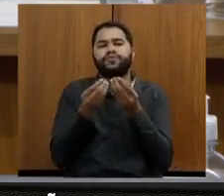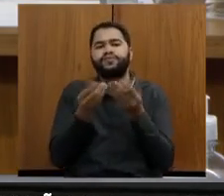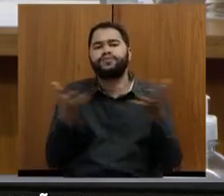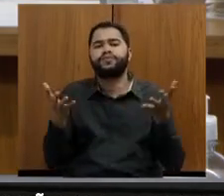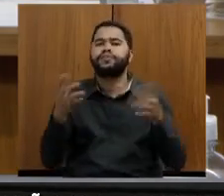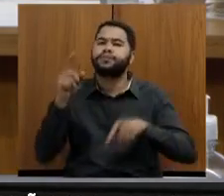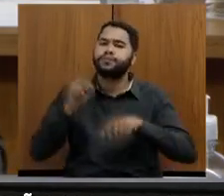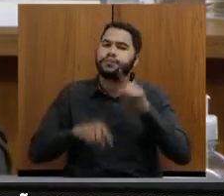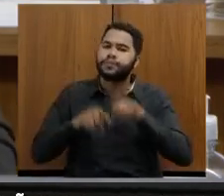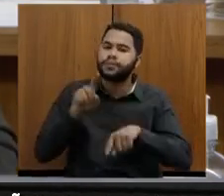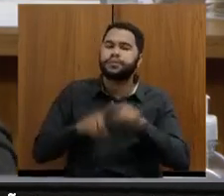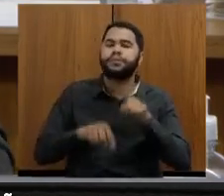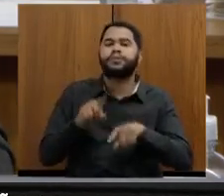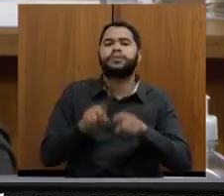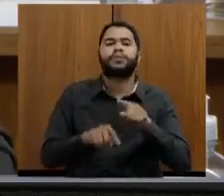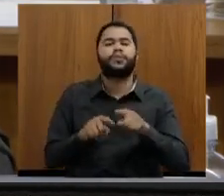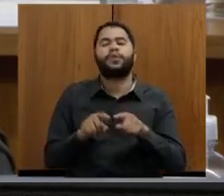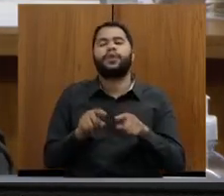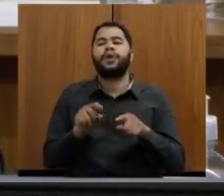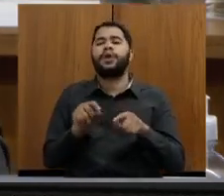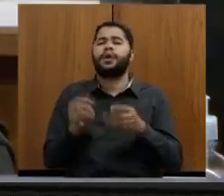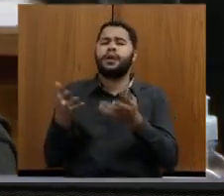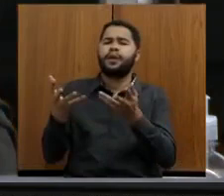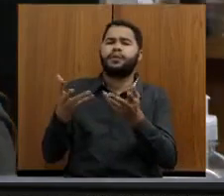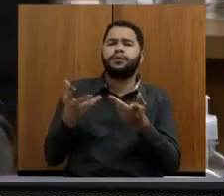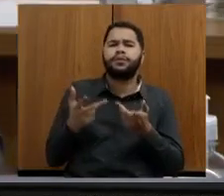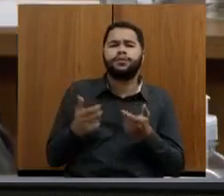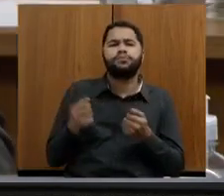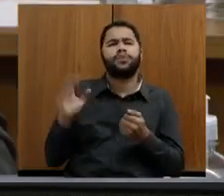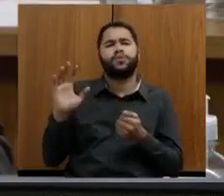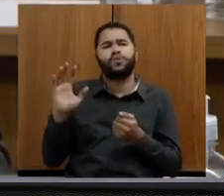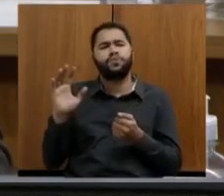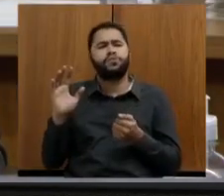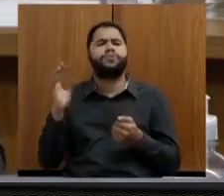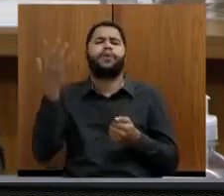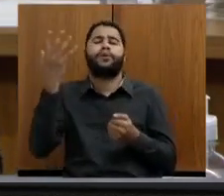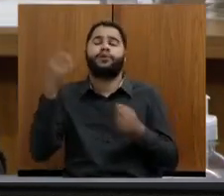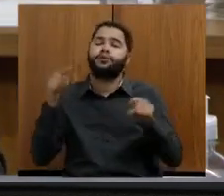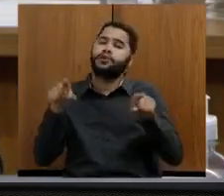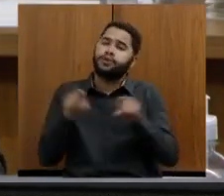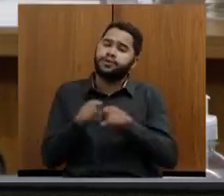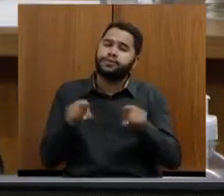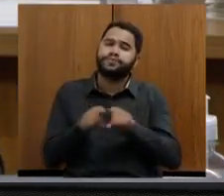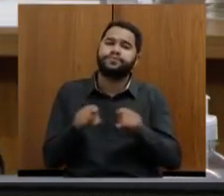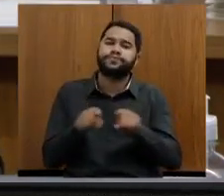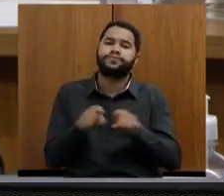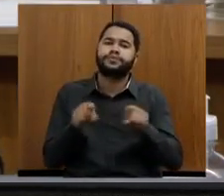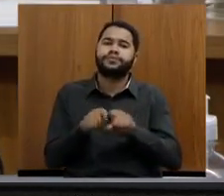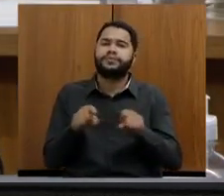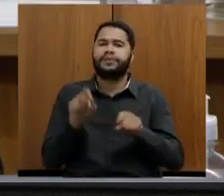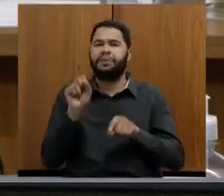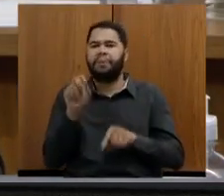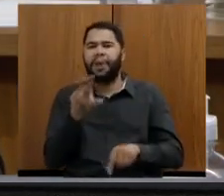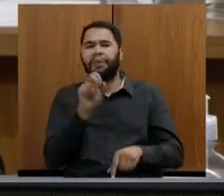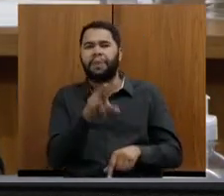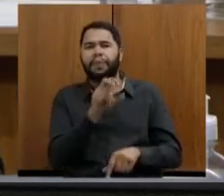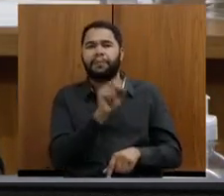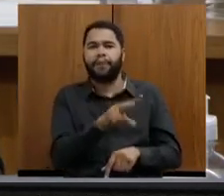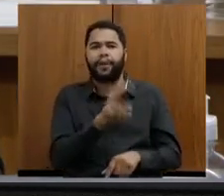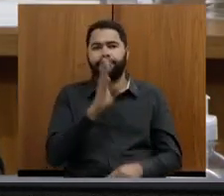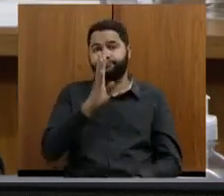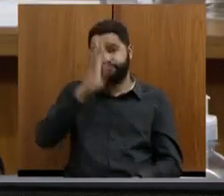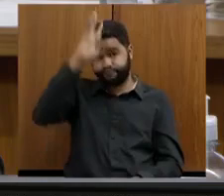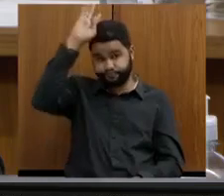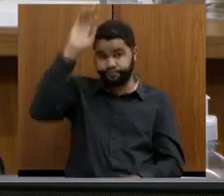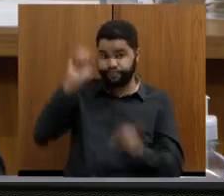de materiais em atendimento a ocorrências e em contaminação de Bombeiros